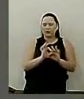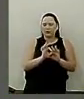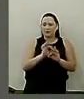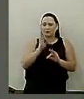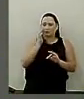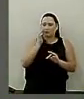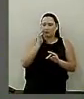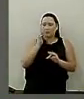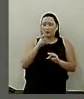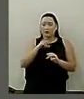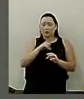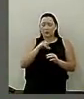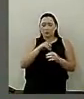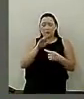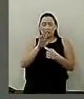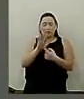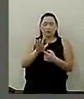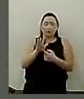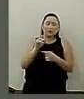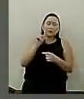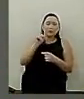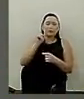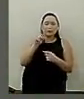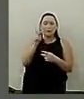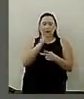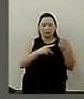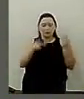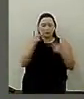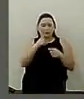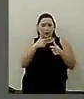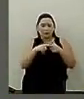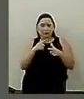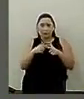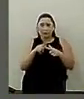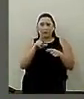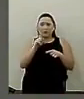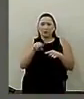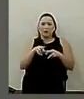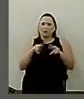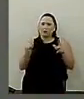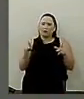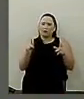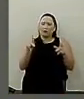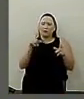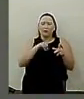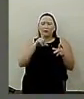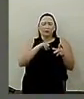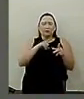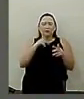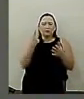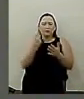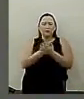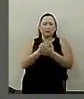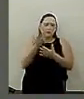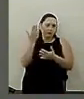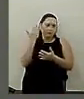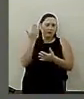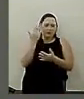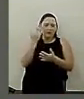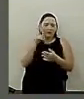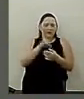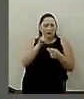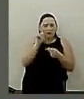Os relatos bíblicos dão a entender que essa tempestade era diferente daquelas que eles haviam enfrentado noutras ocasiões.